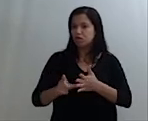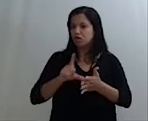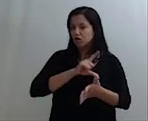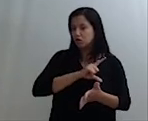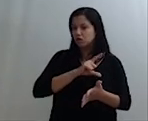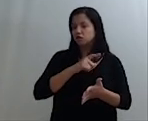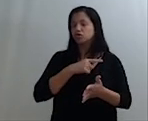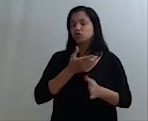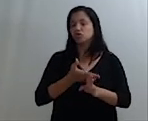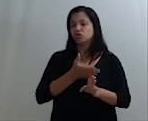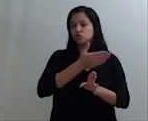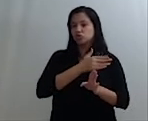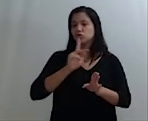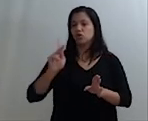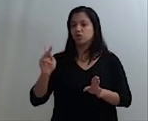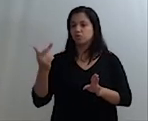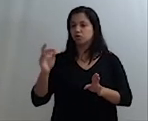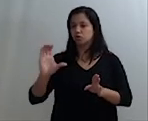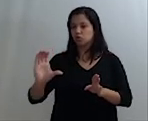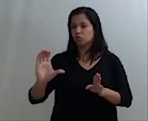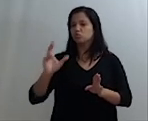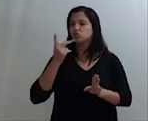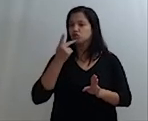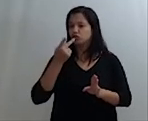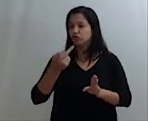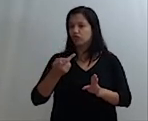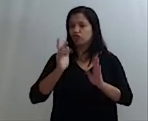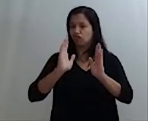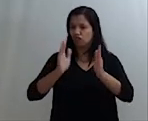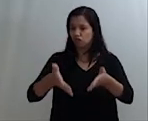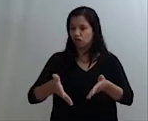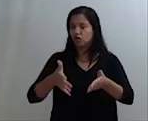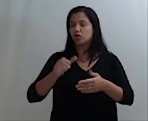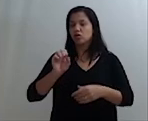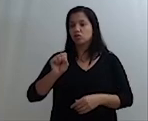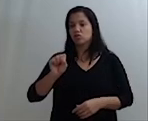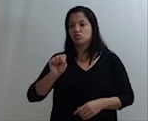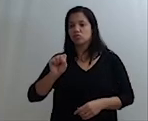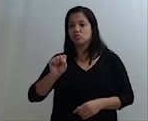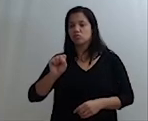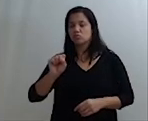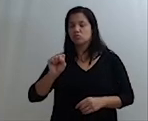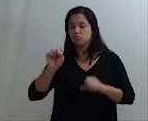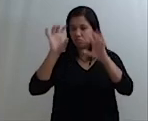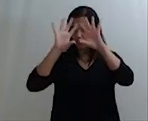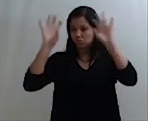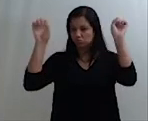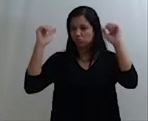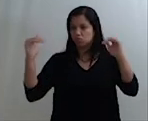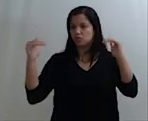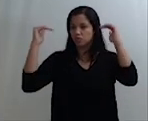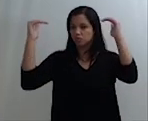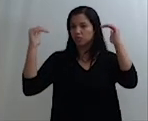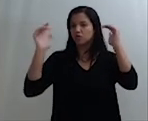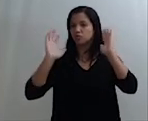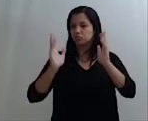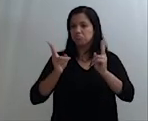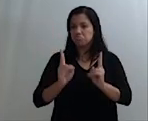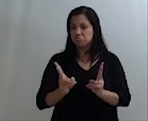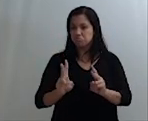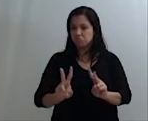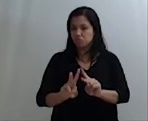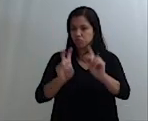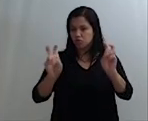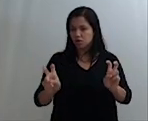corpos anterior eh que está no STJ sobre o mesmo tema e eu acabei de ler aqui